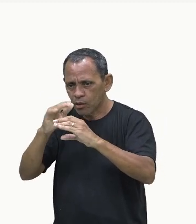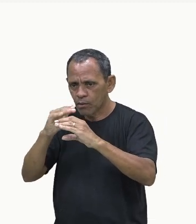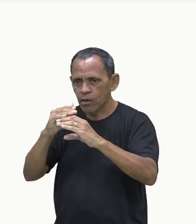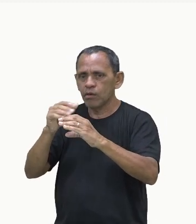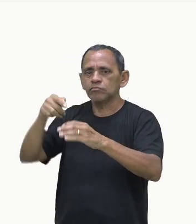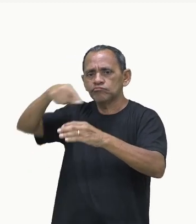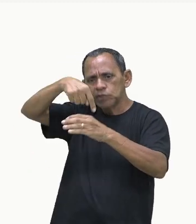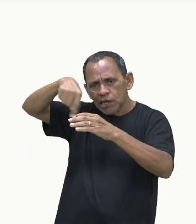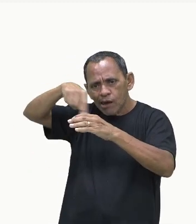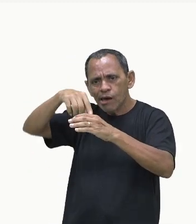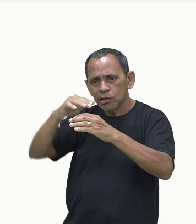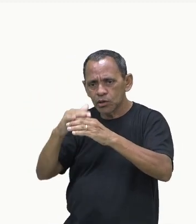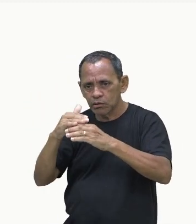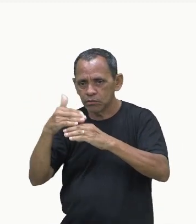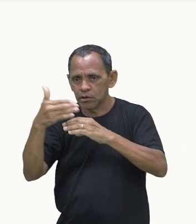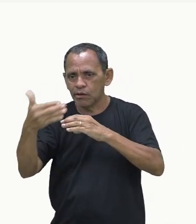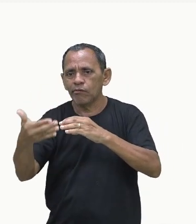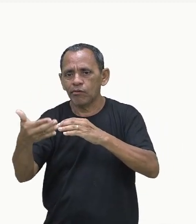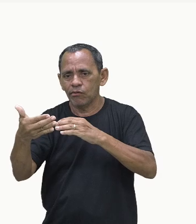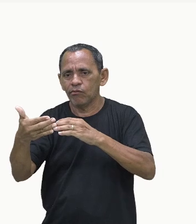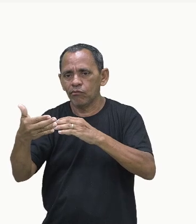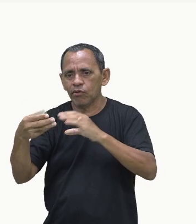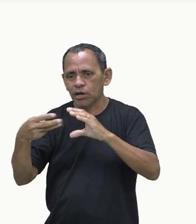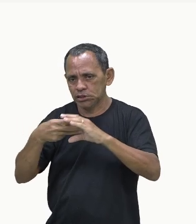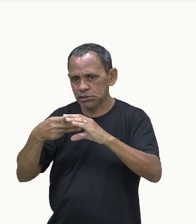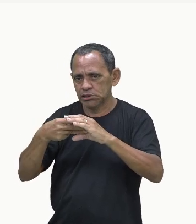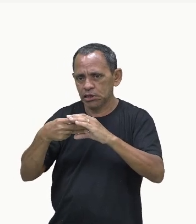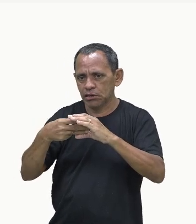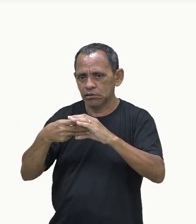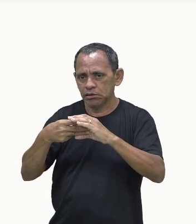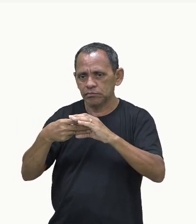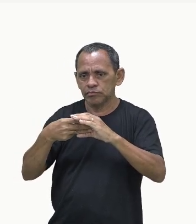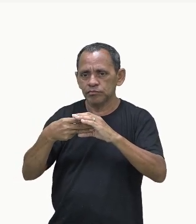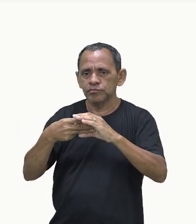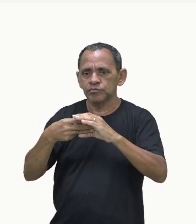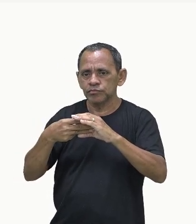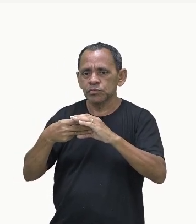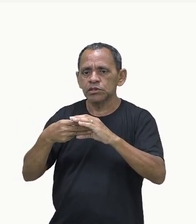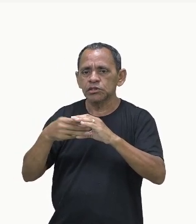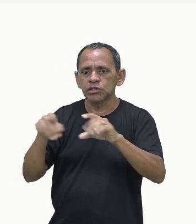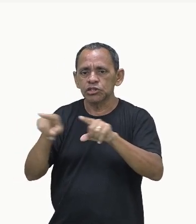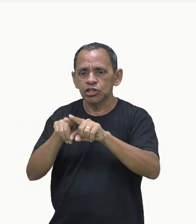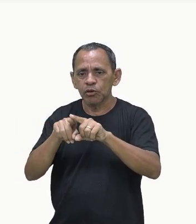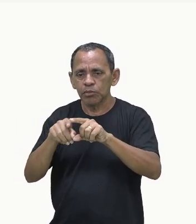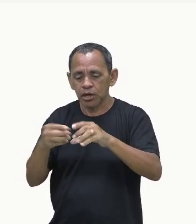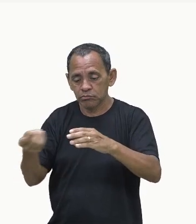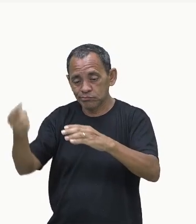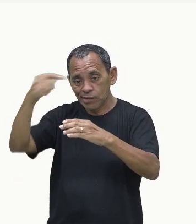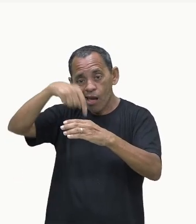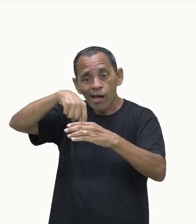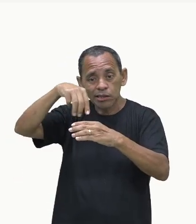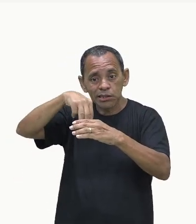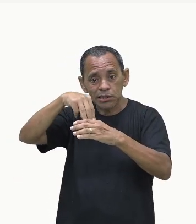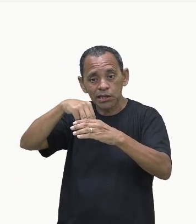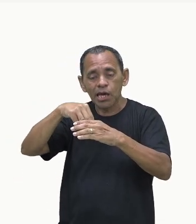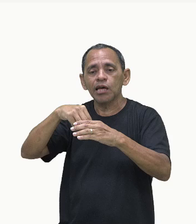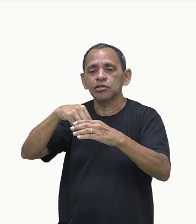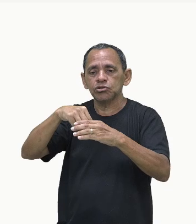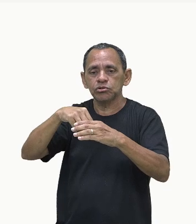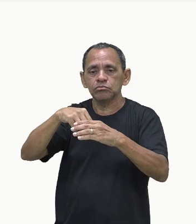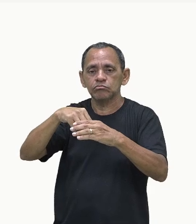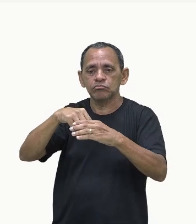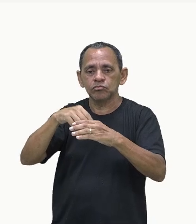meio extracelular, fora da célula, e o meio intracelular, que já é composto